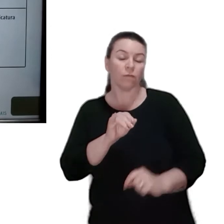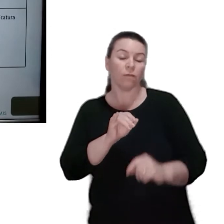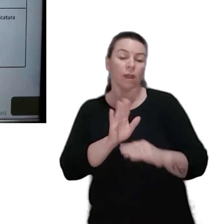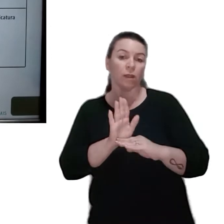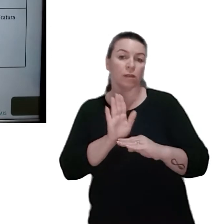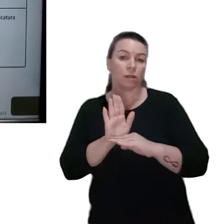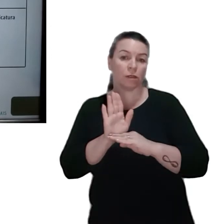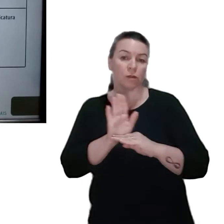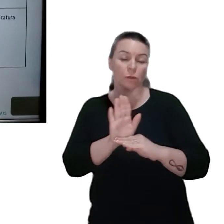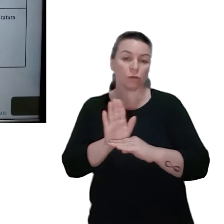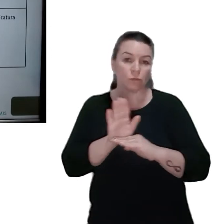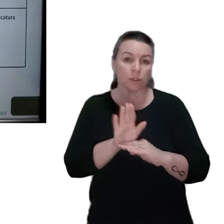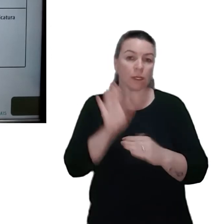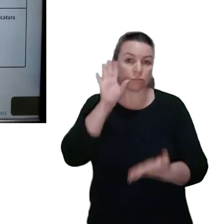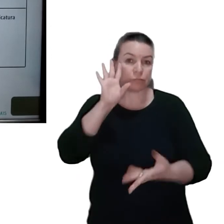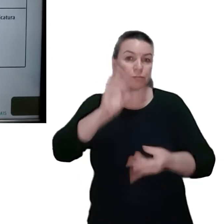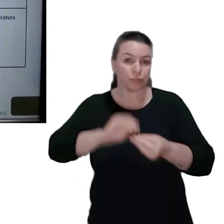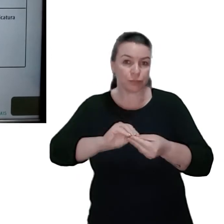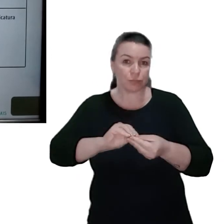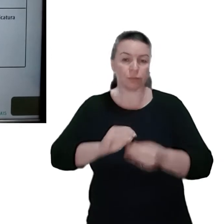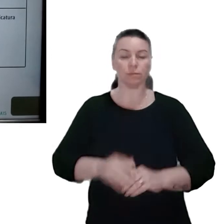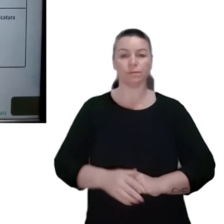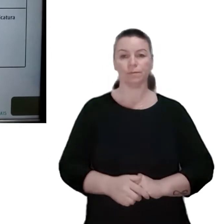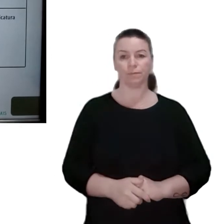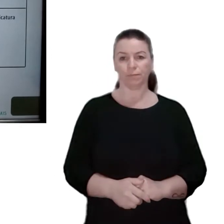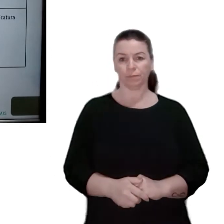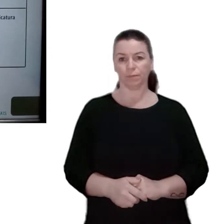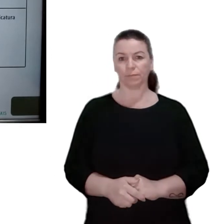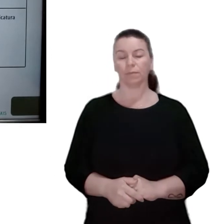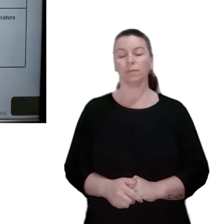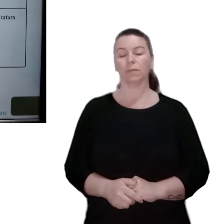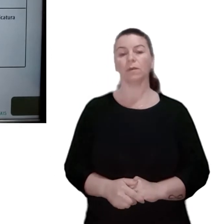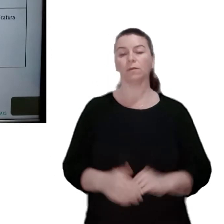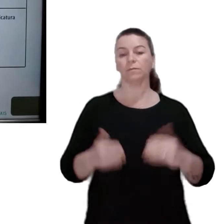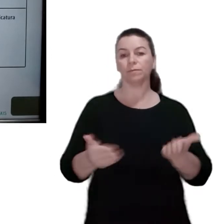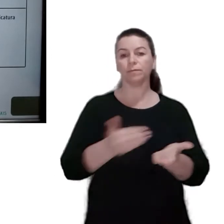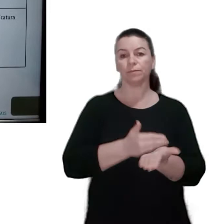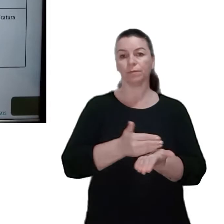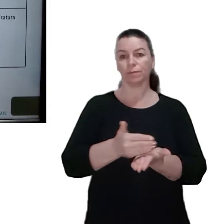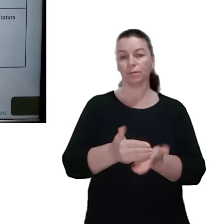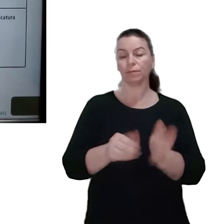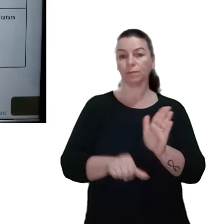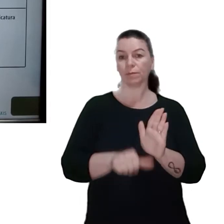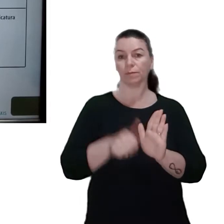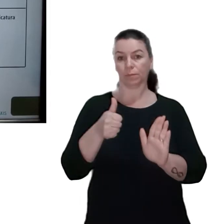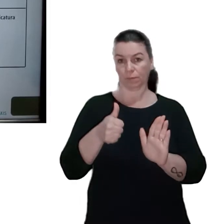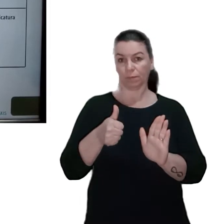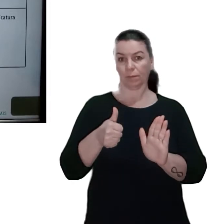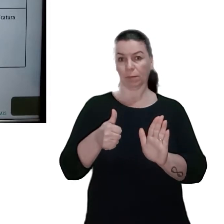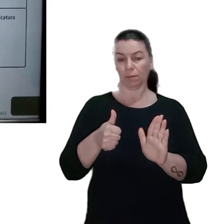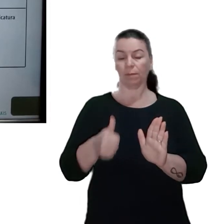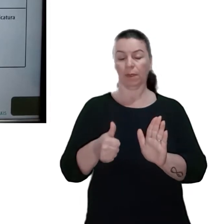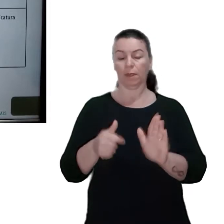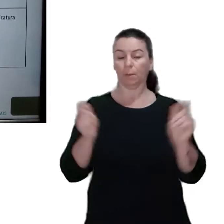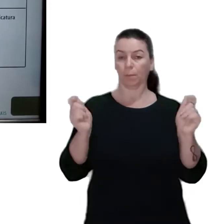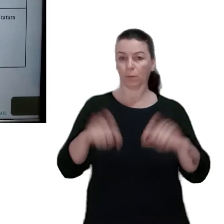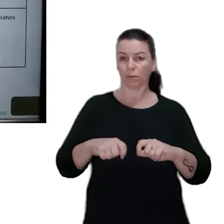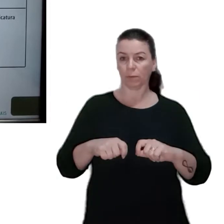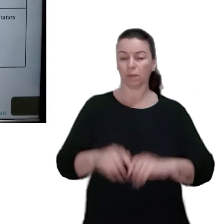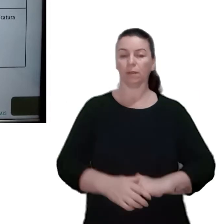uma conclusão efetiva. Muito bem. Então vamos iniciar pela primeira consideração, primeira